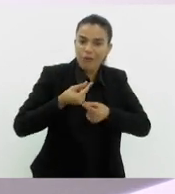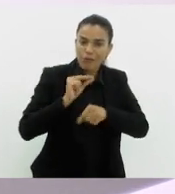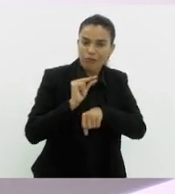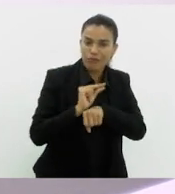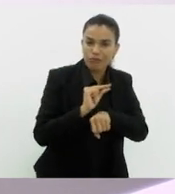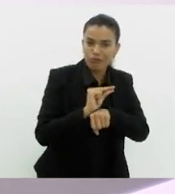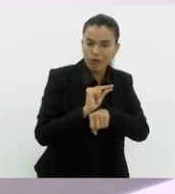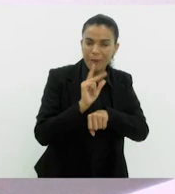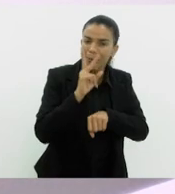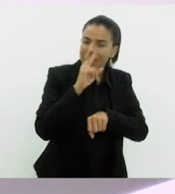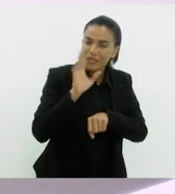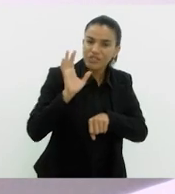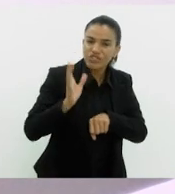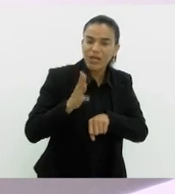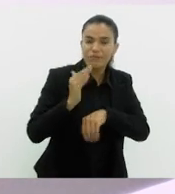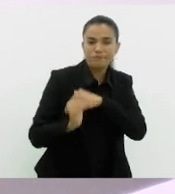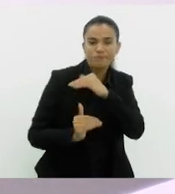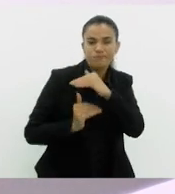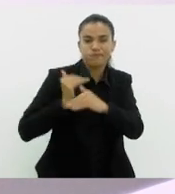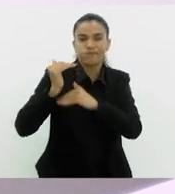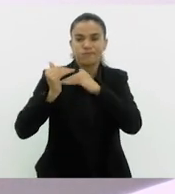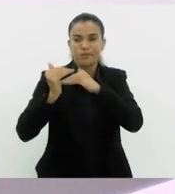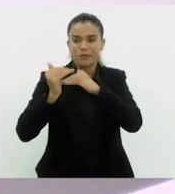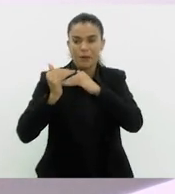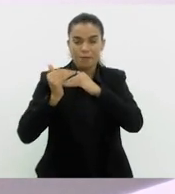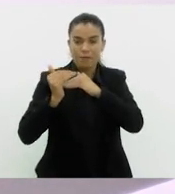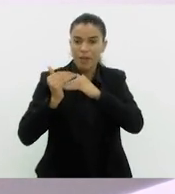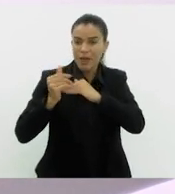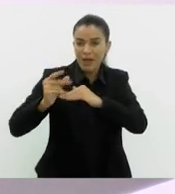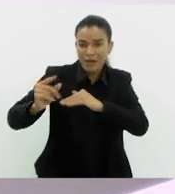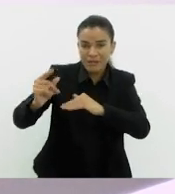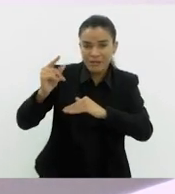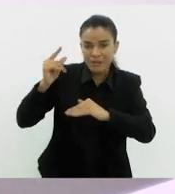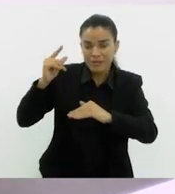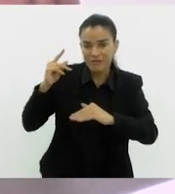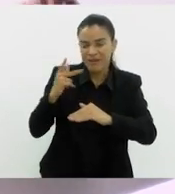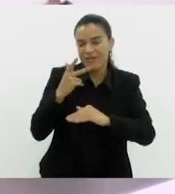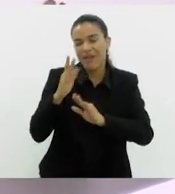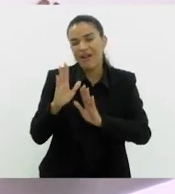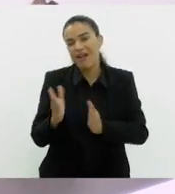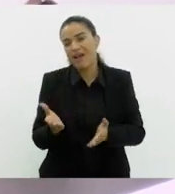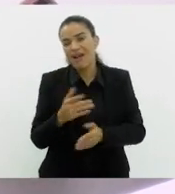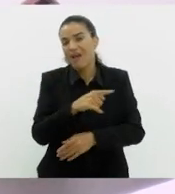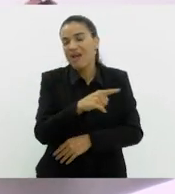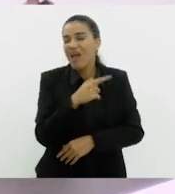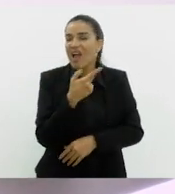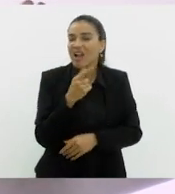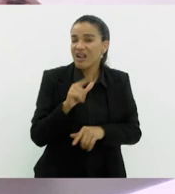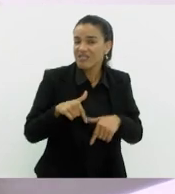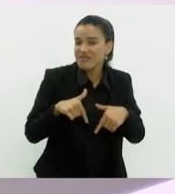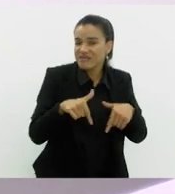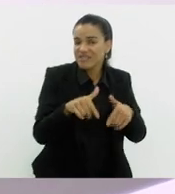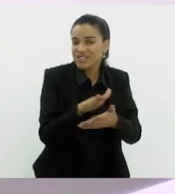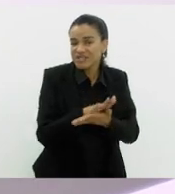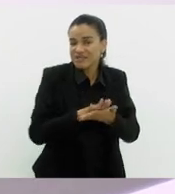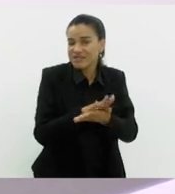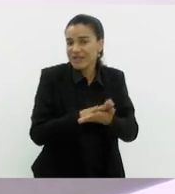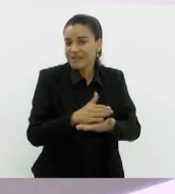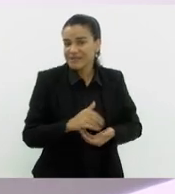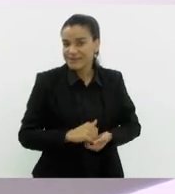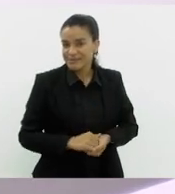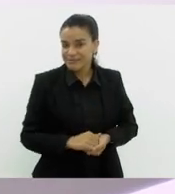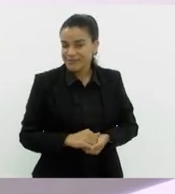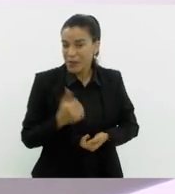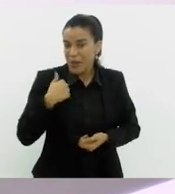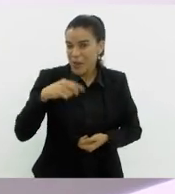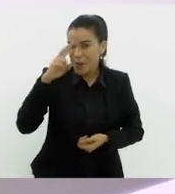traz um passo evolutivo do que a gente antigamente falava, ah, ela não faz nada. Não é? Quando eu me lembro